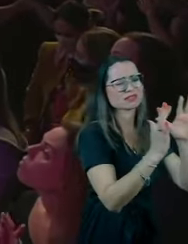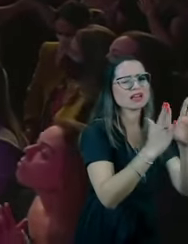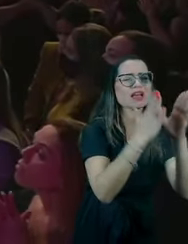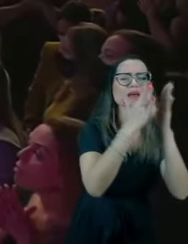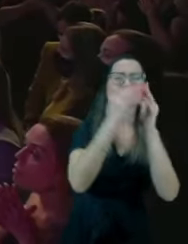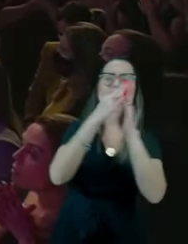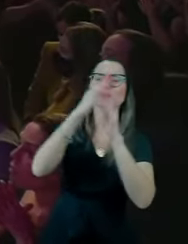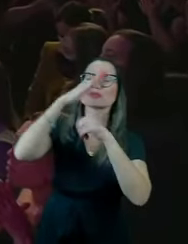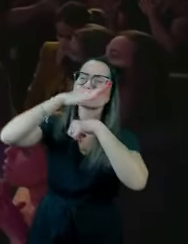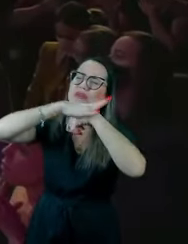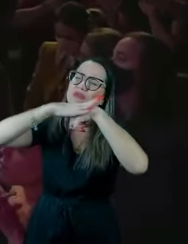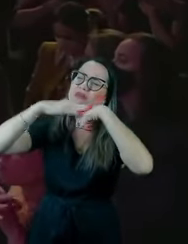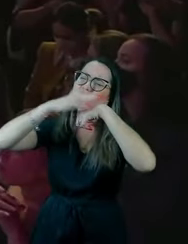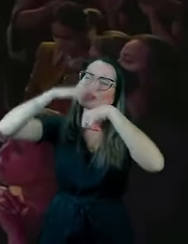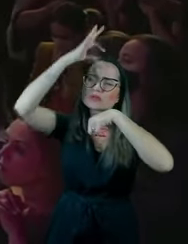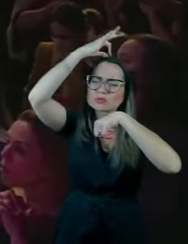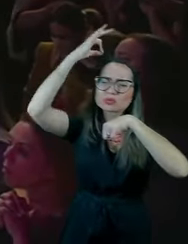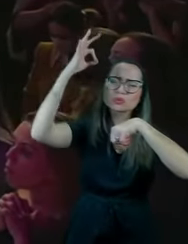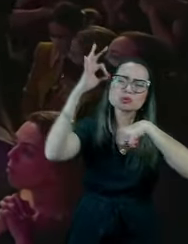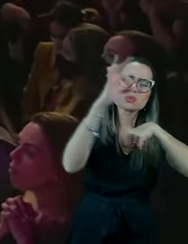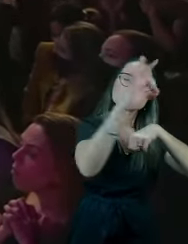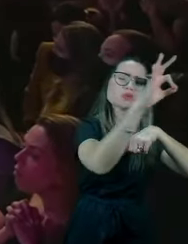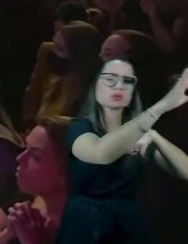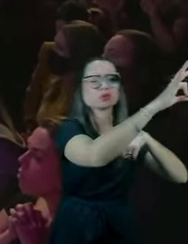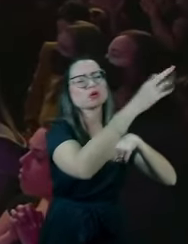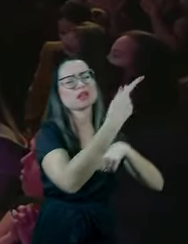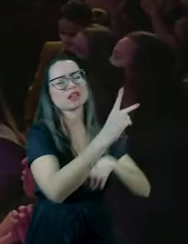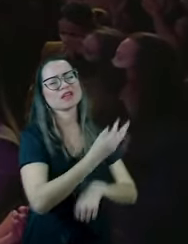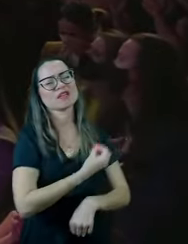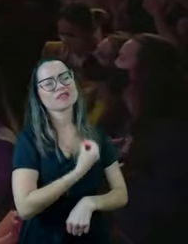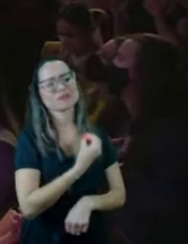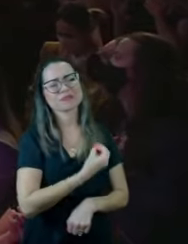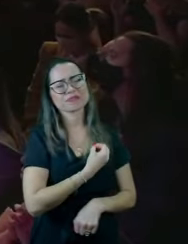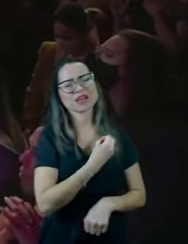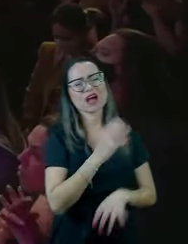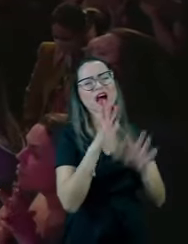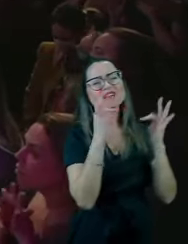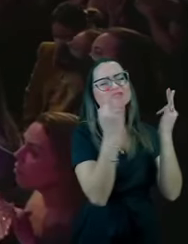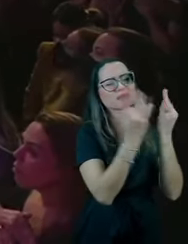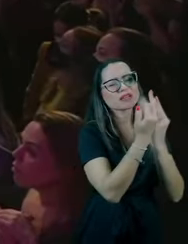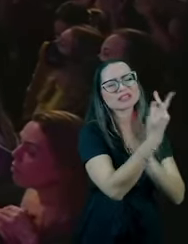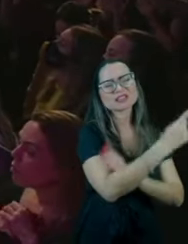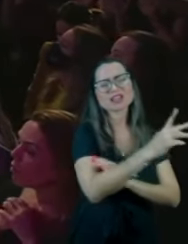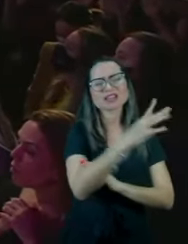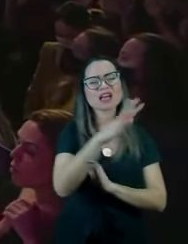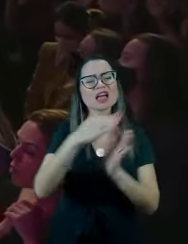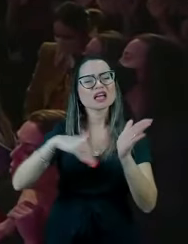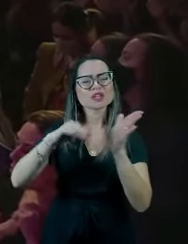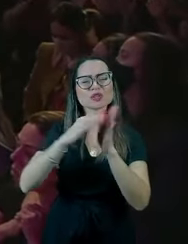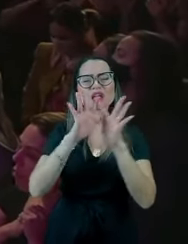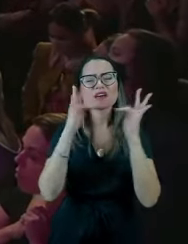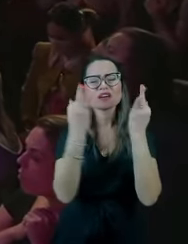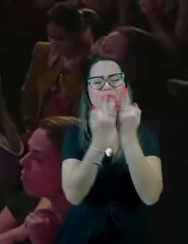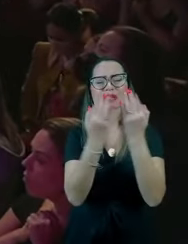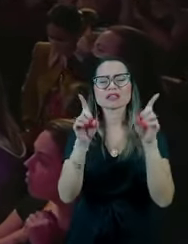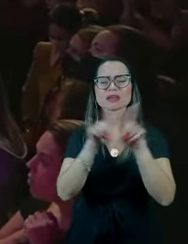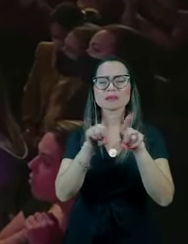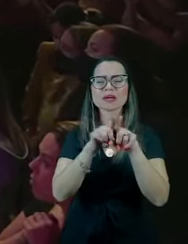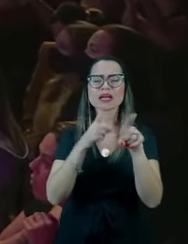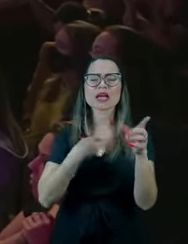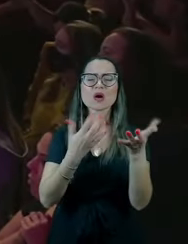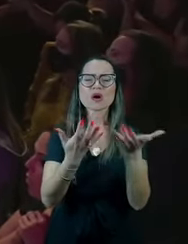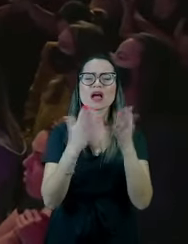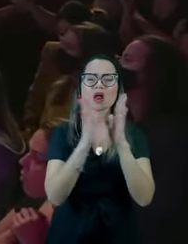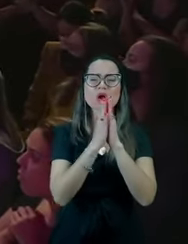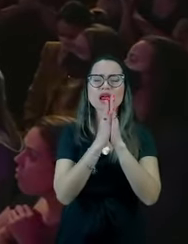pelo consolo do alto, pela graça do Senhor. Não só eles, mas todas as famílias. Eu também quero orar também pela